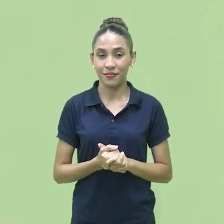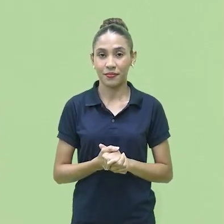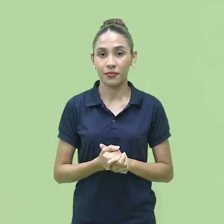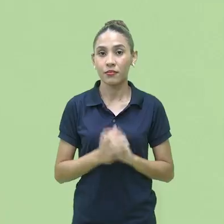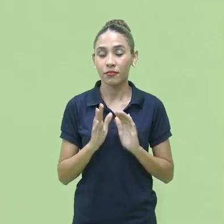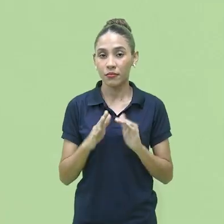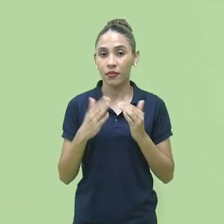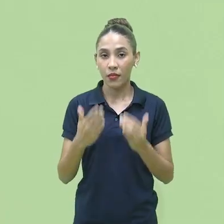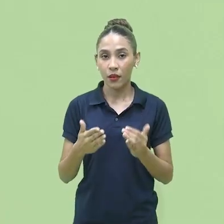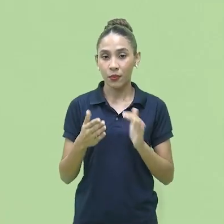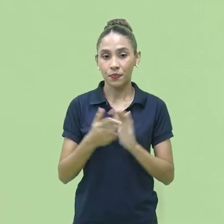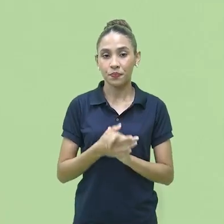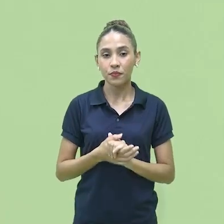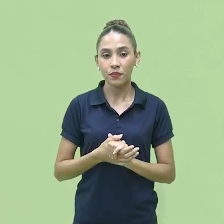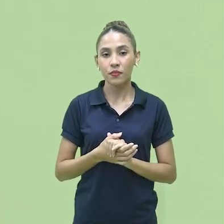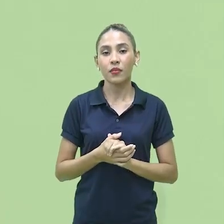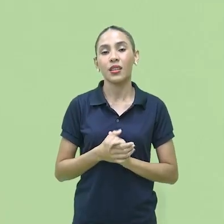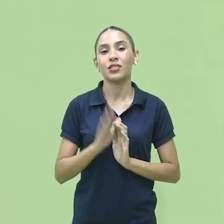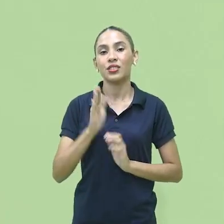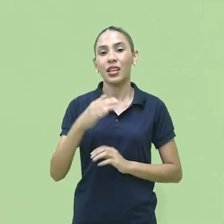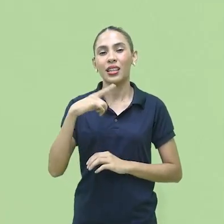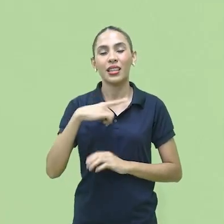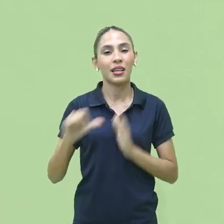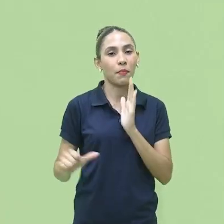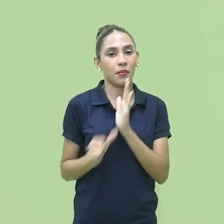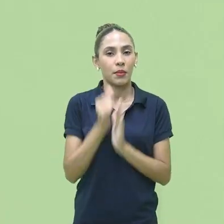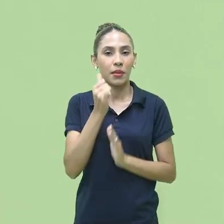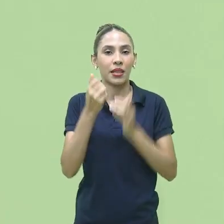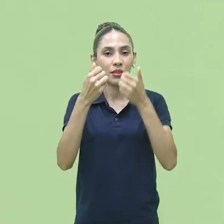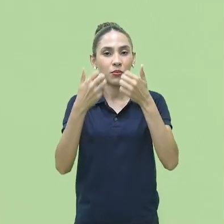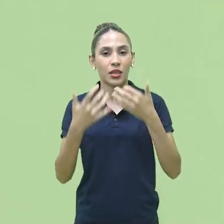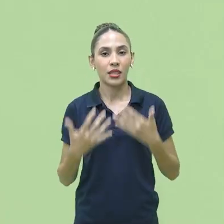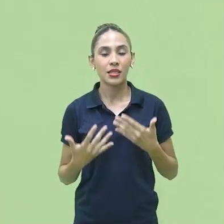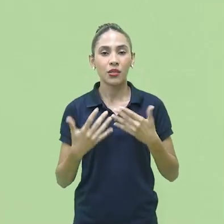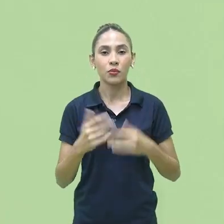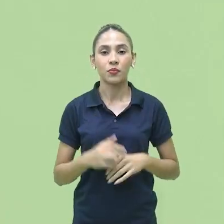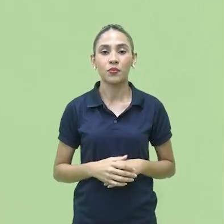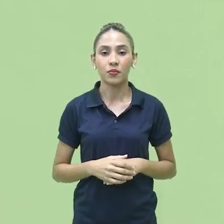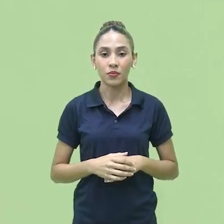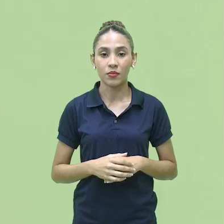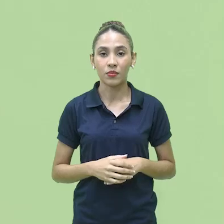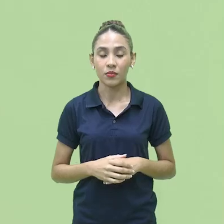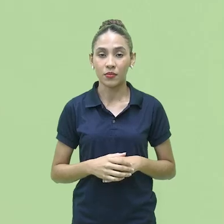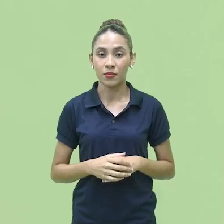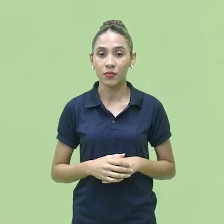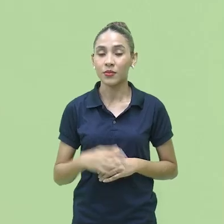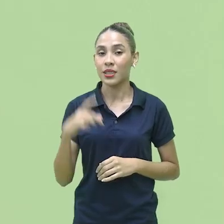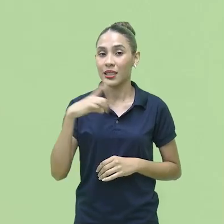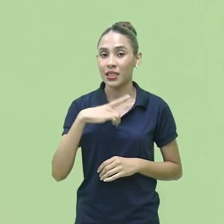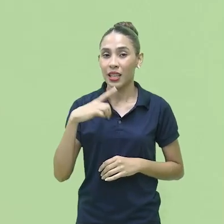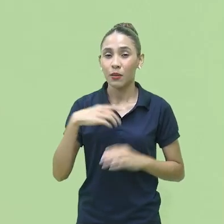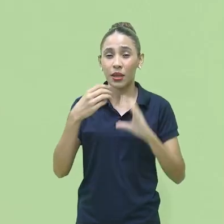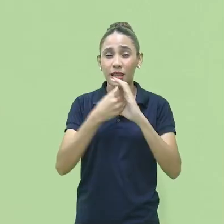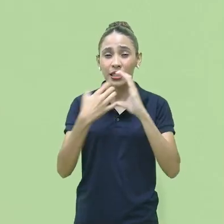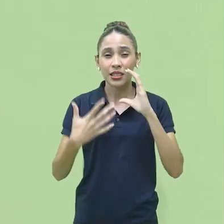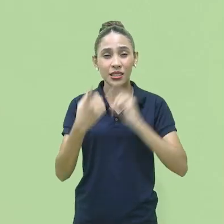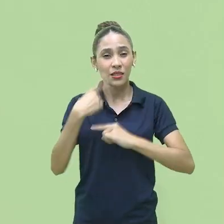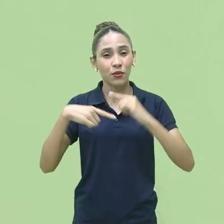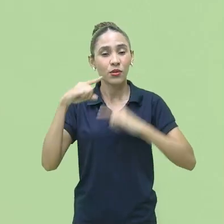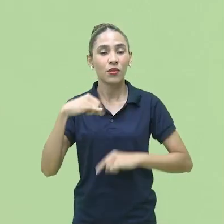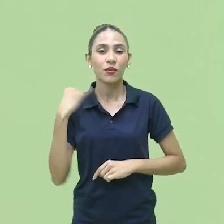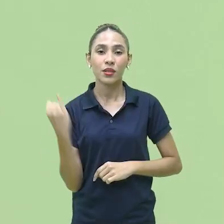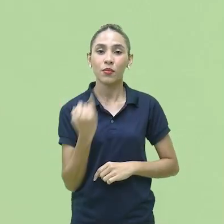Então, nisso aí, a gente já tem a primeira explicação de que existe um fator evolutivo